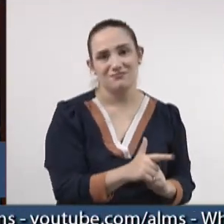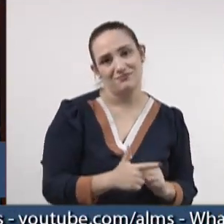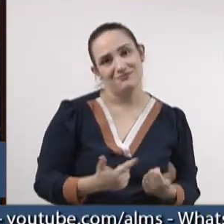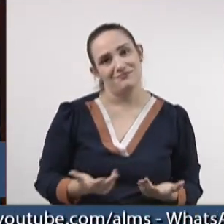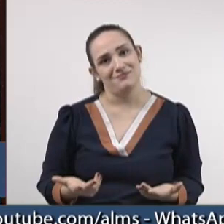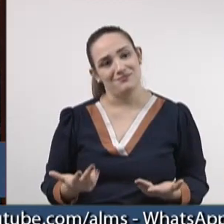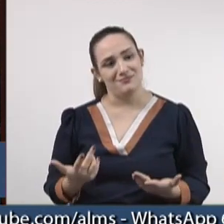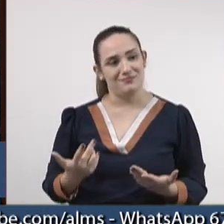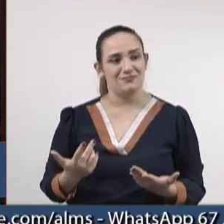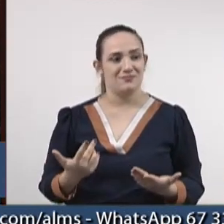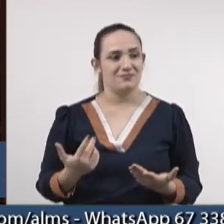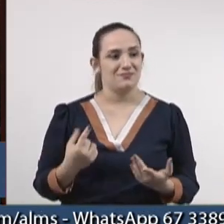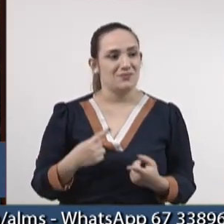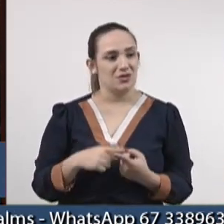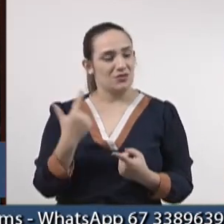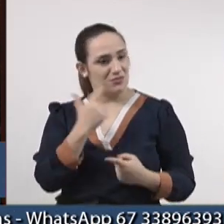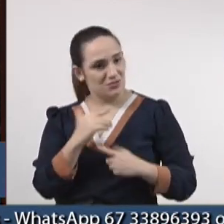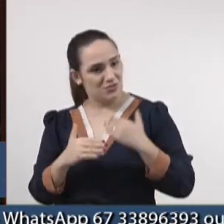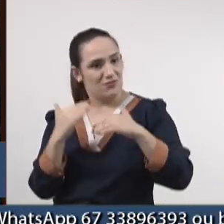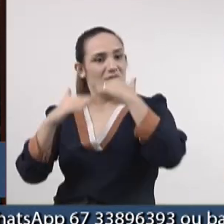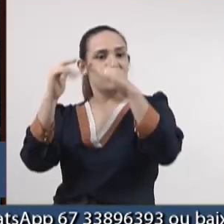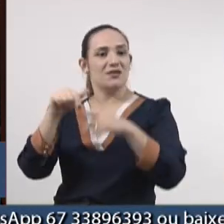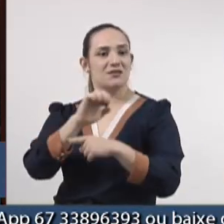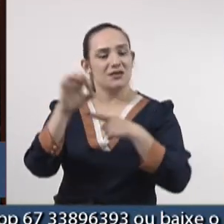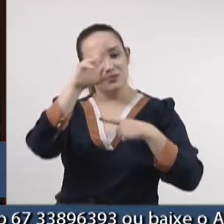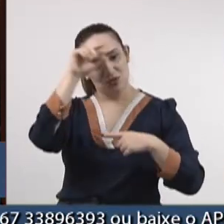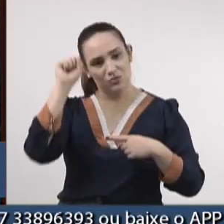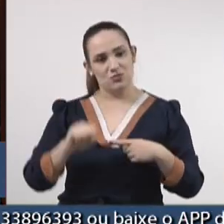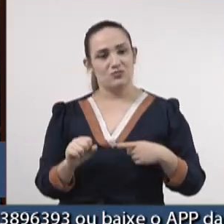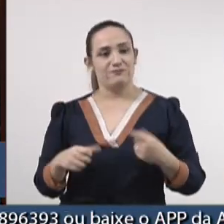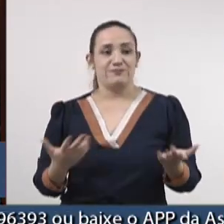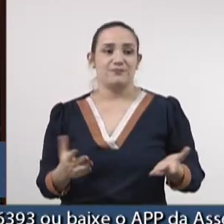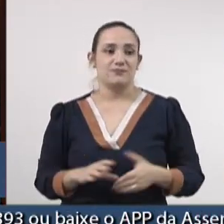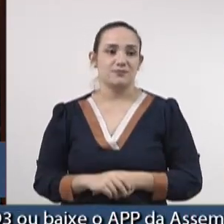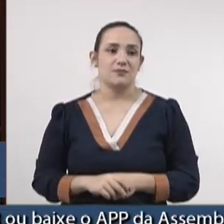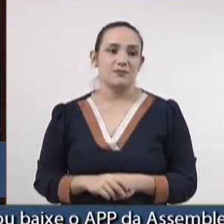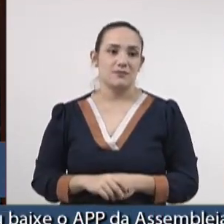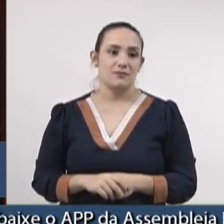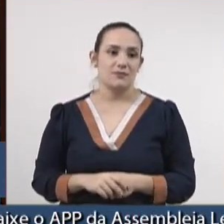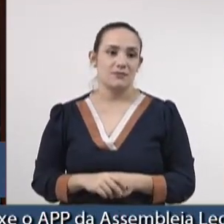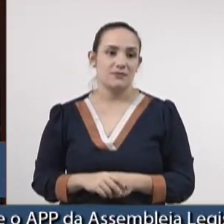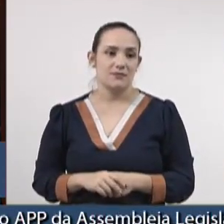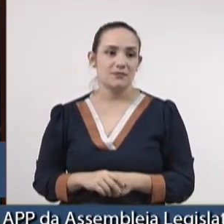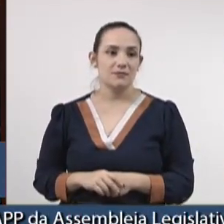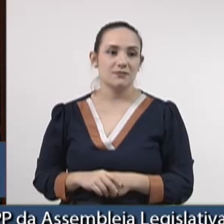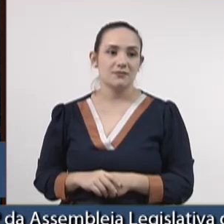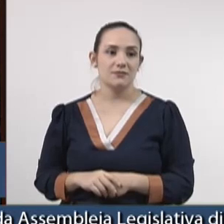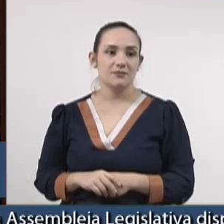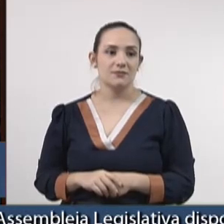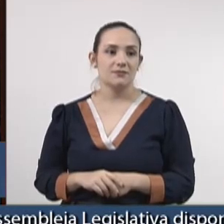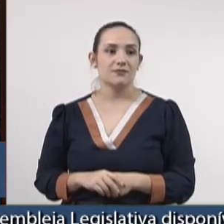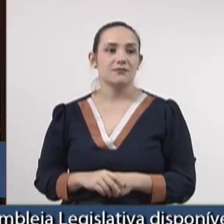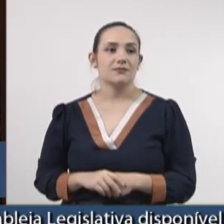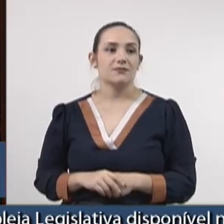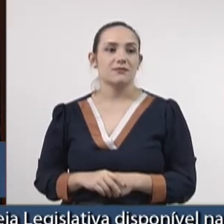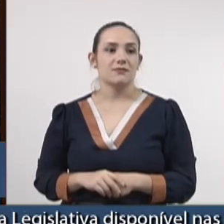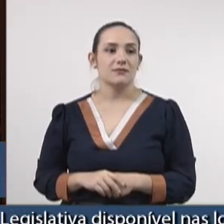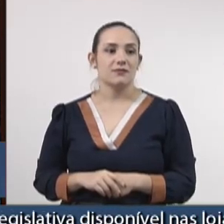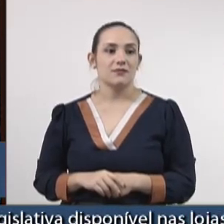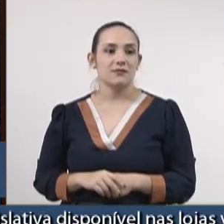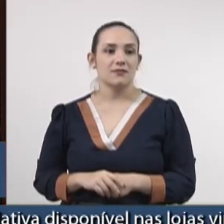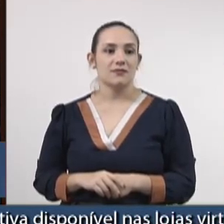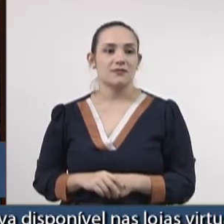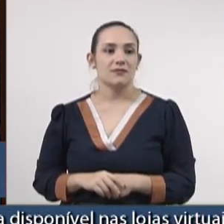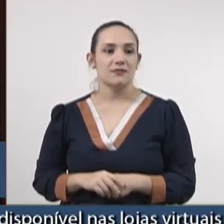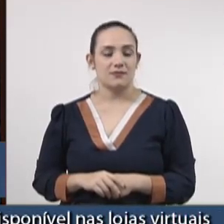ajudando aí no desenvolvimento do nosso Estado de Mato Grosso do Sul então aqui eu venho na campanha